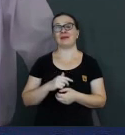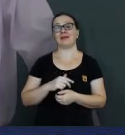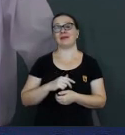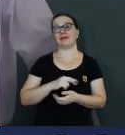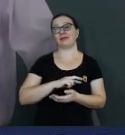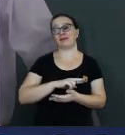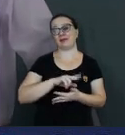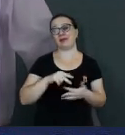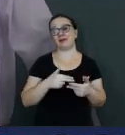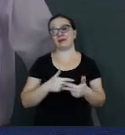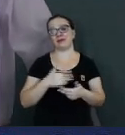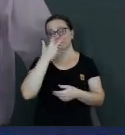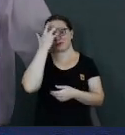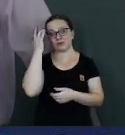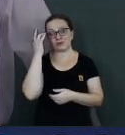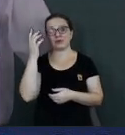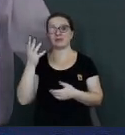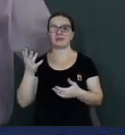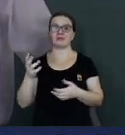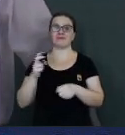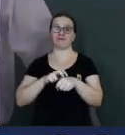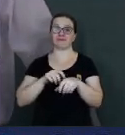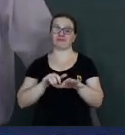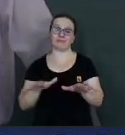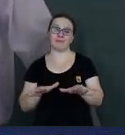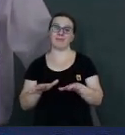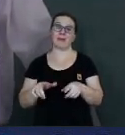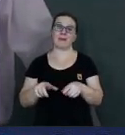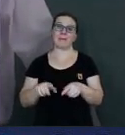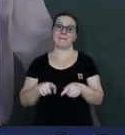tomar as precauções, tá bom, irmãos? Louvado seja o Senhor. Bom...